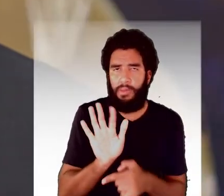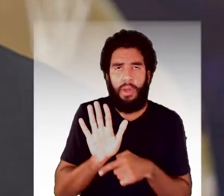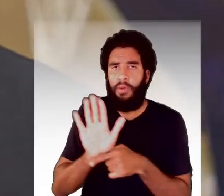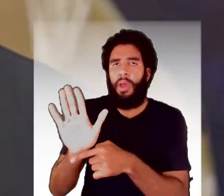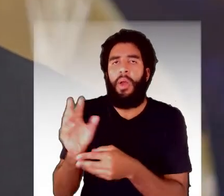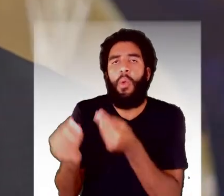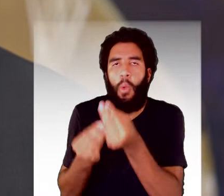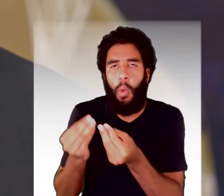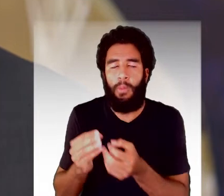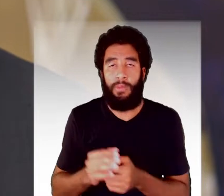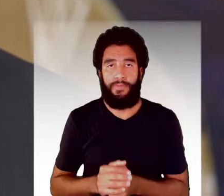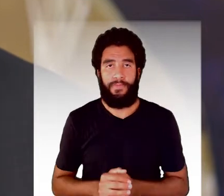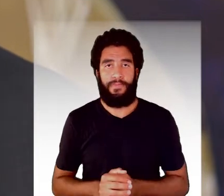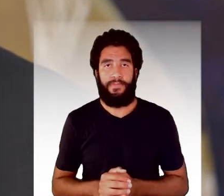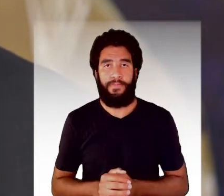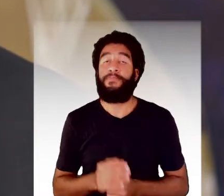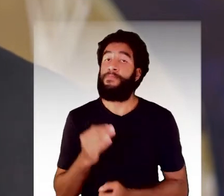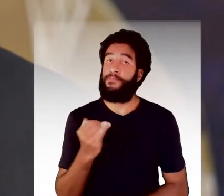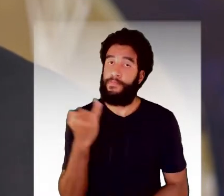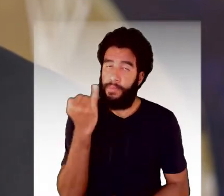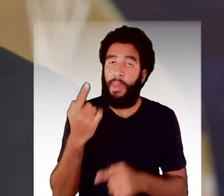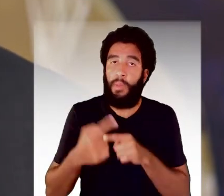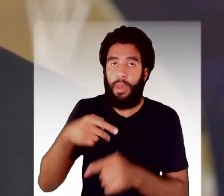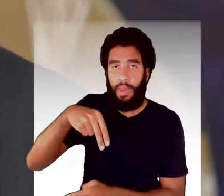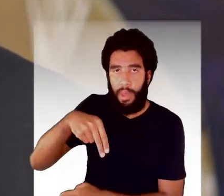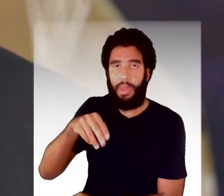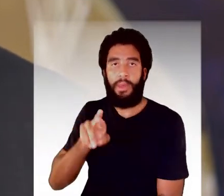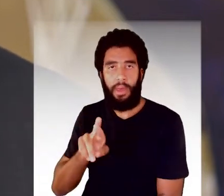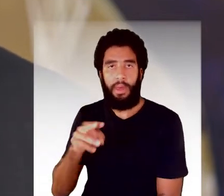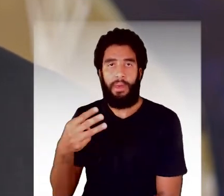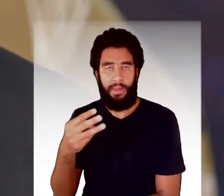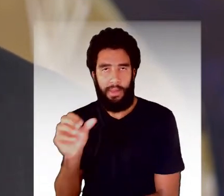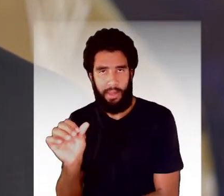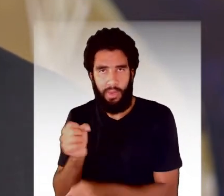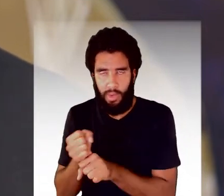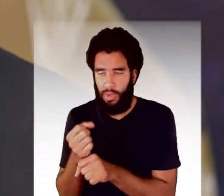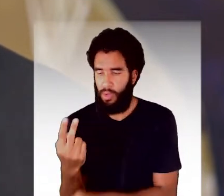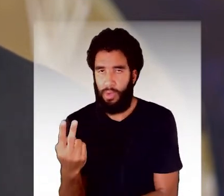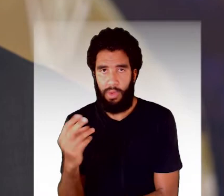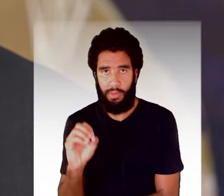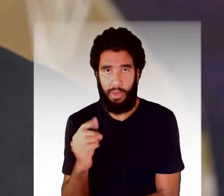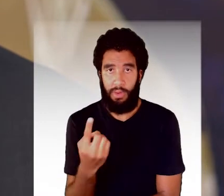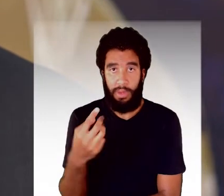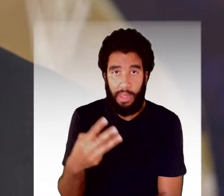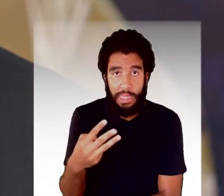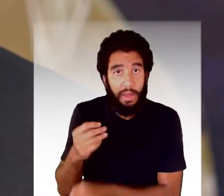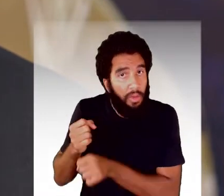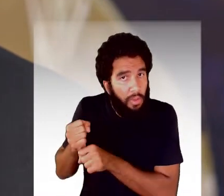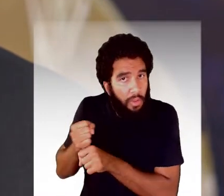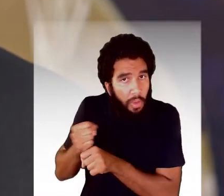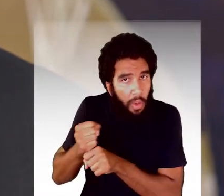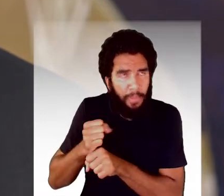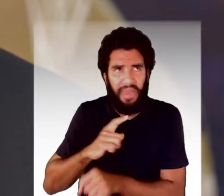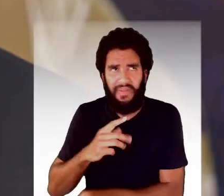ponto importante, porque a construção da NR36, lá em 2013, ela demorou anos. Formalmente foram